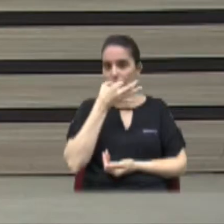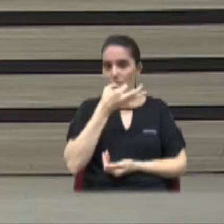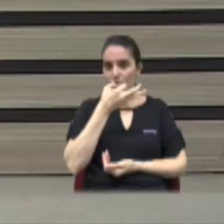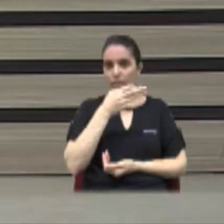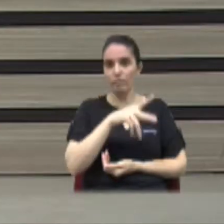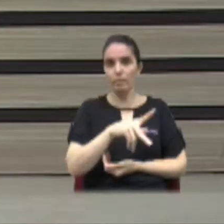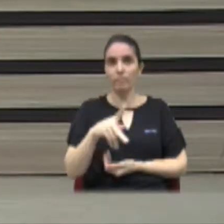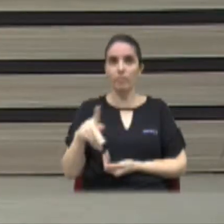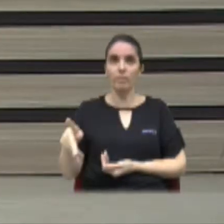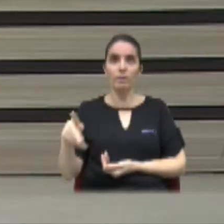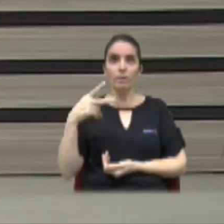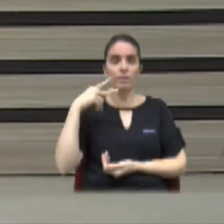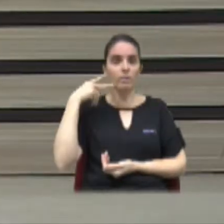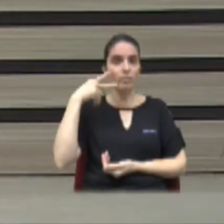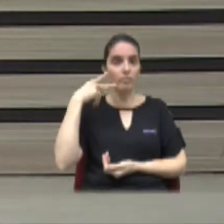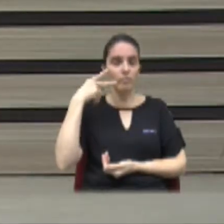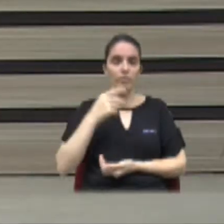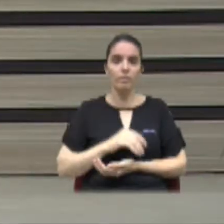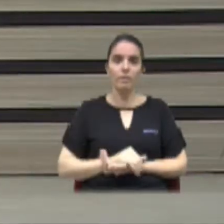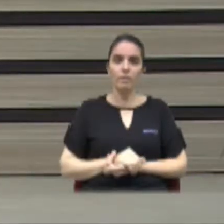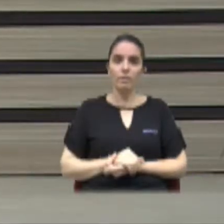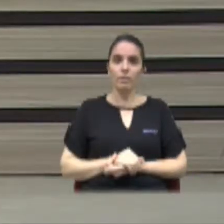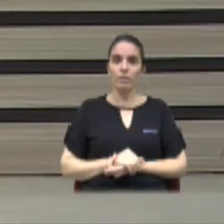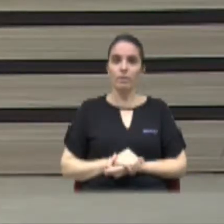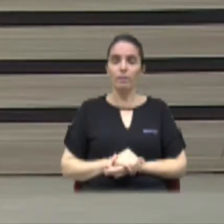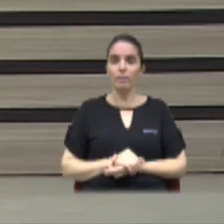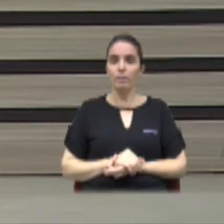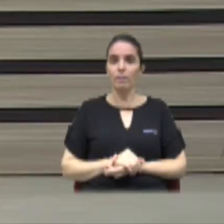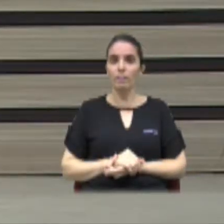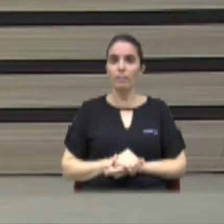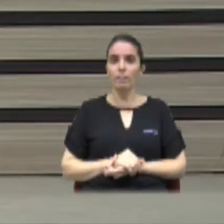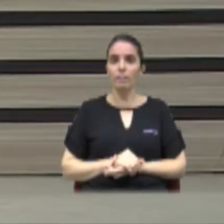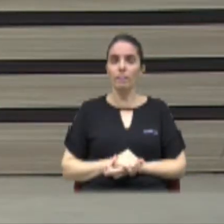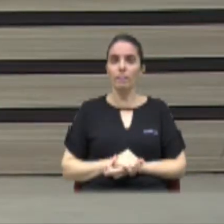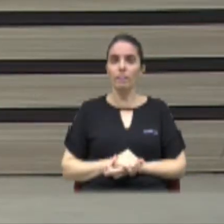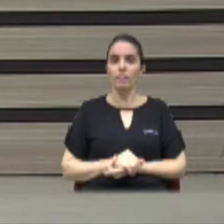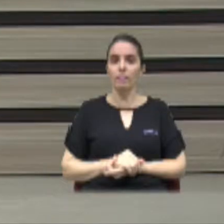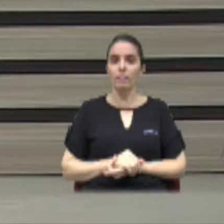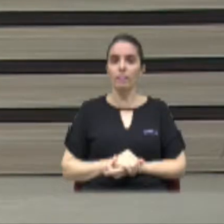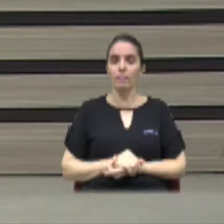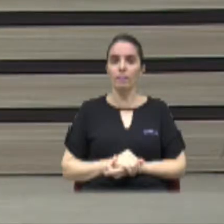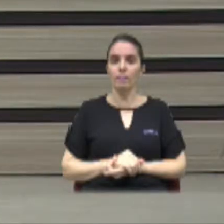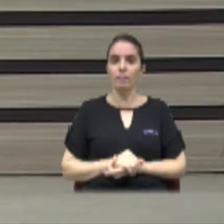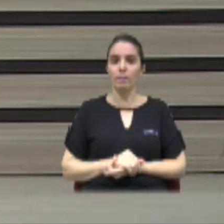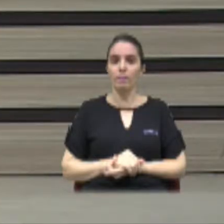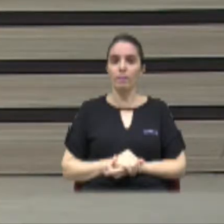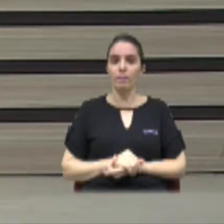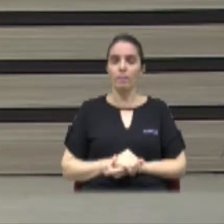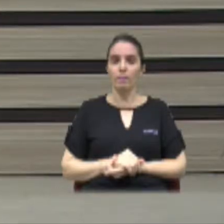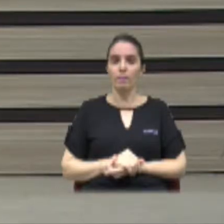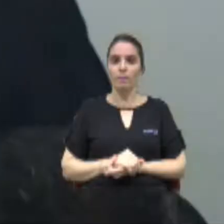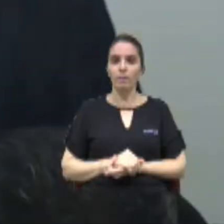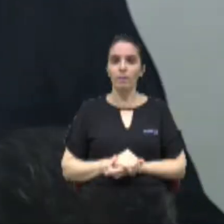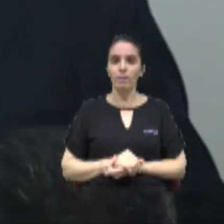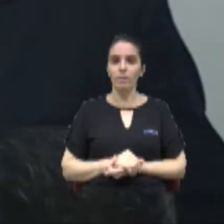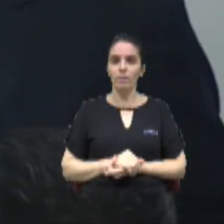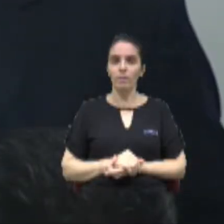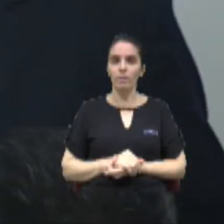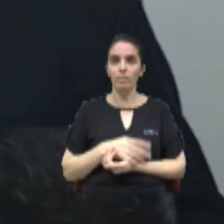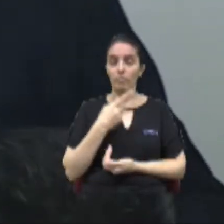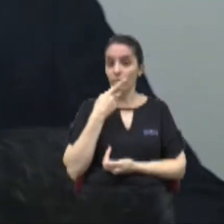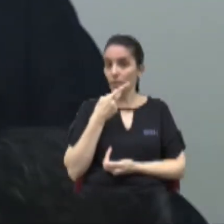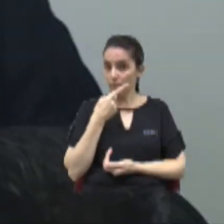juntamente o prefeito fez uma negociação e conseguiu reduzir o valor, mas eu estou falando do ponto de vista de gerenciamento de país ou de